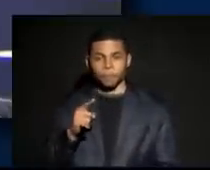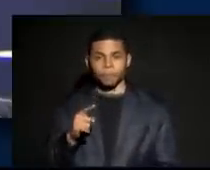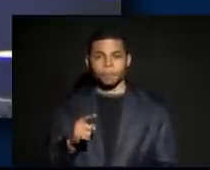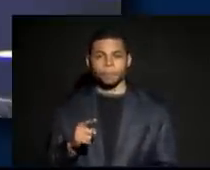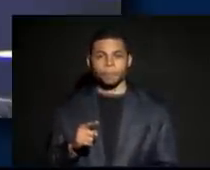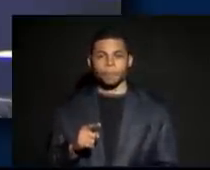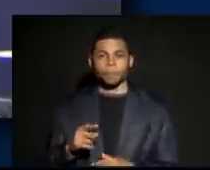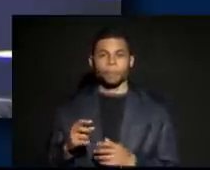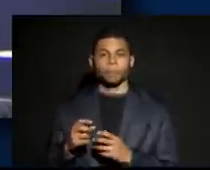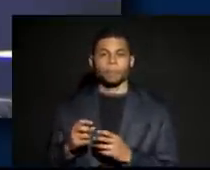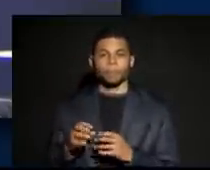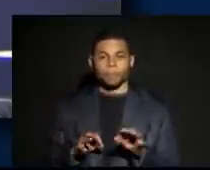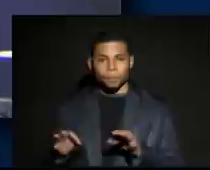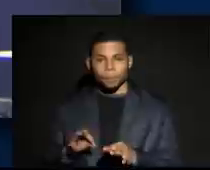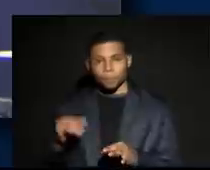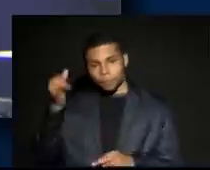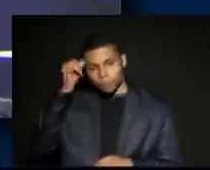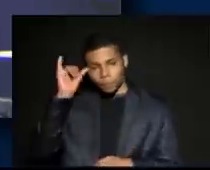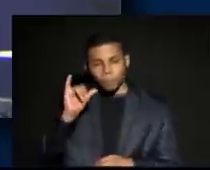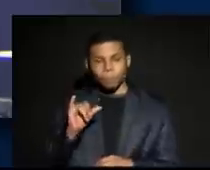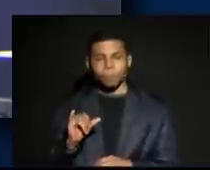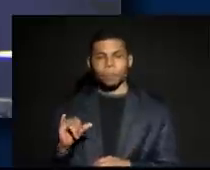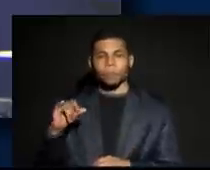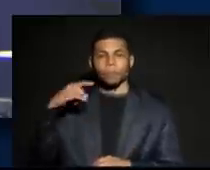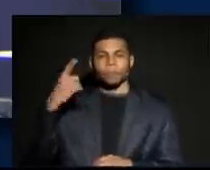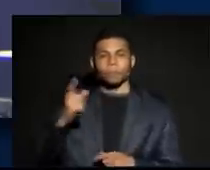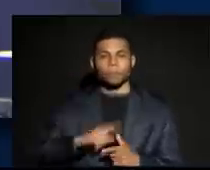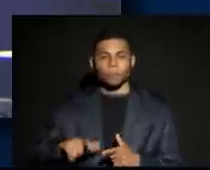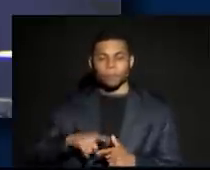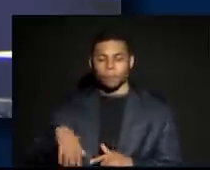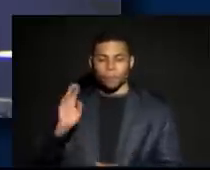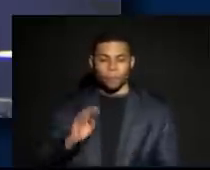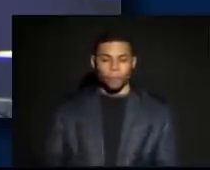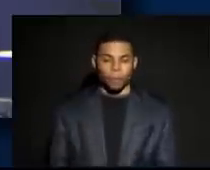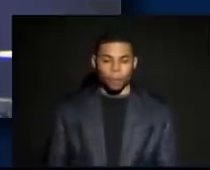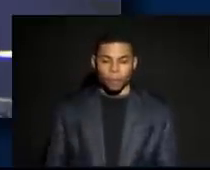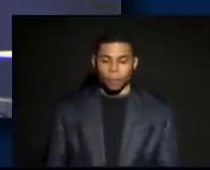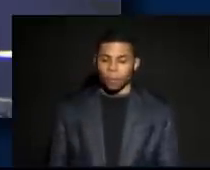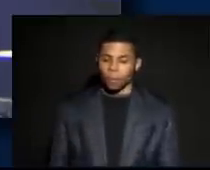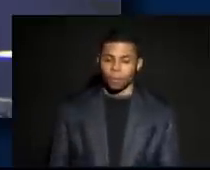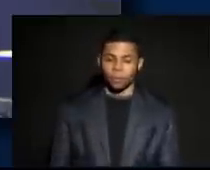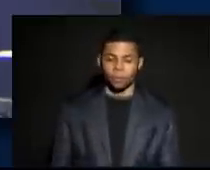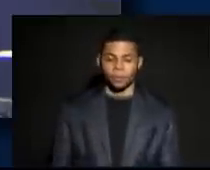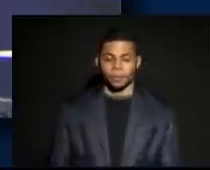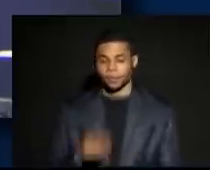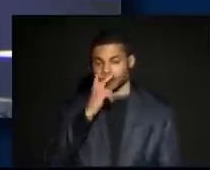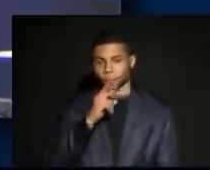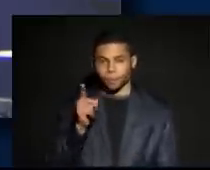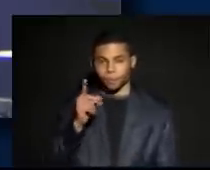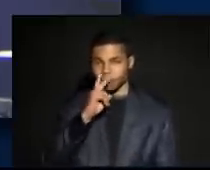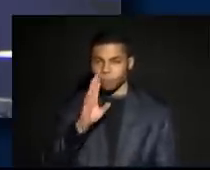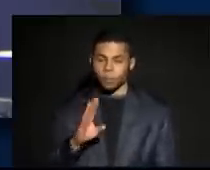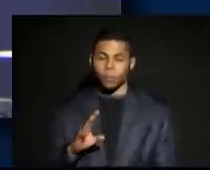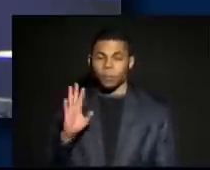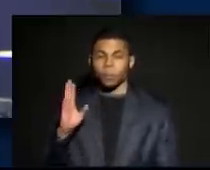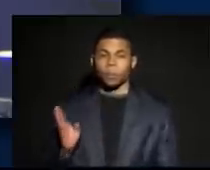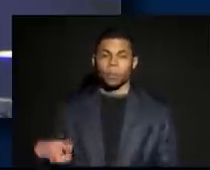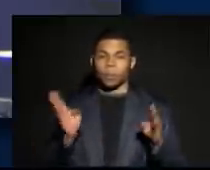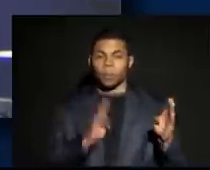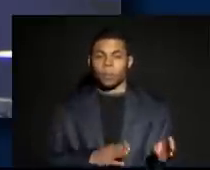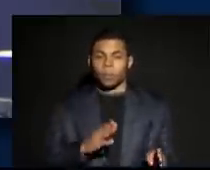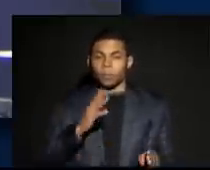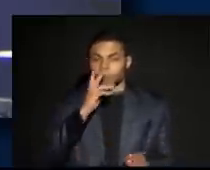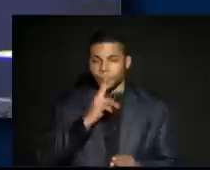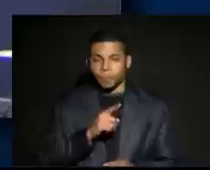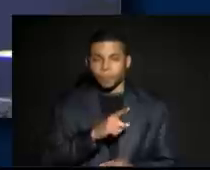você segurar na evitar os efeitos colaterais Só que nesse sentido tem tem um grau para otimismo agora por outro